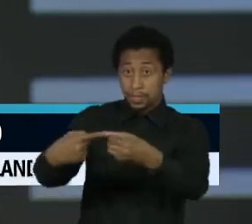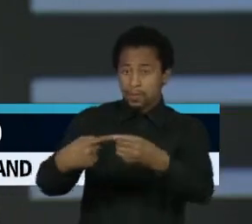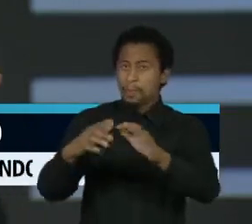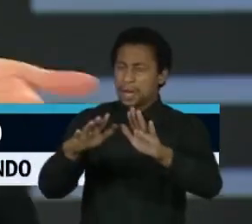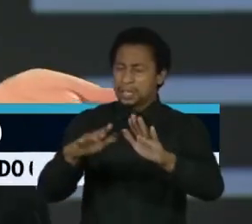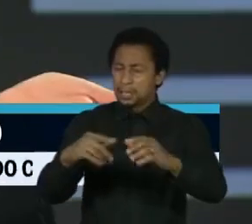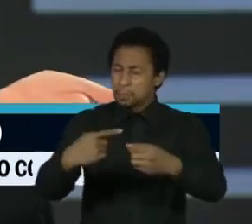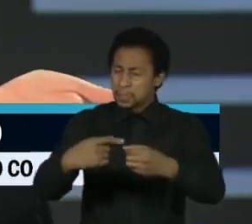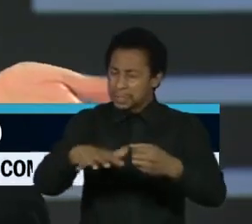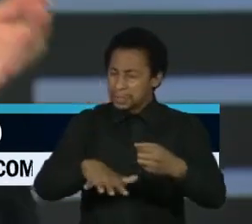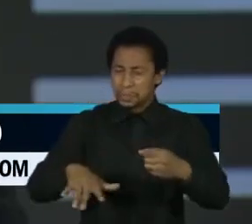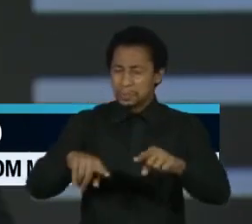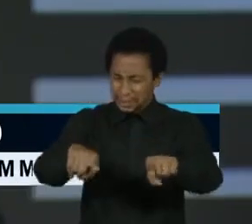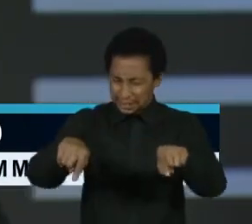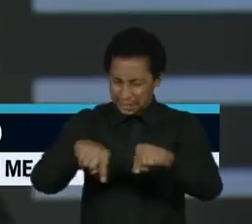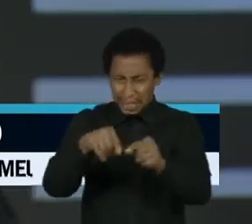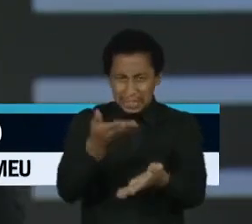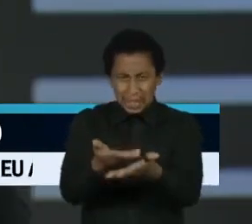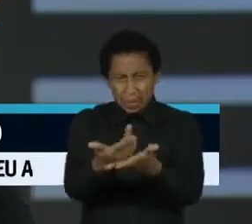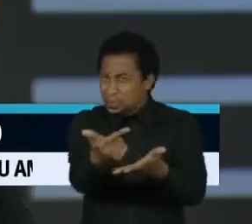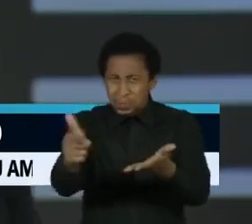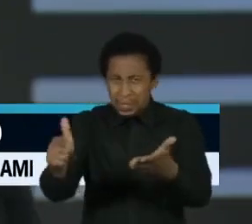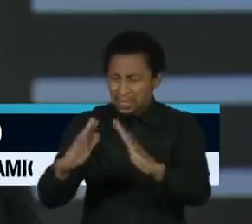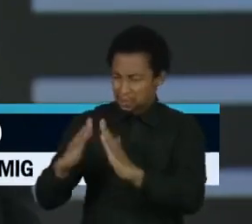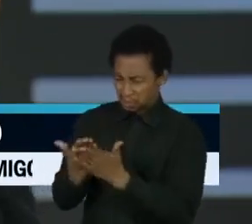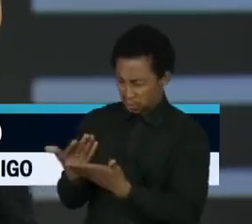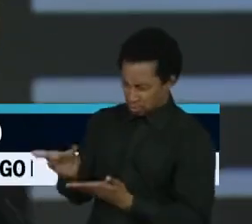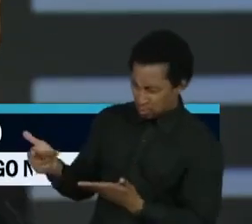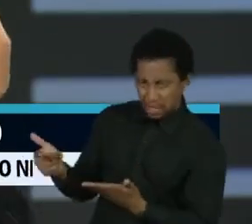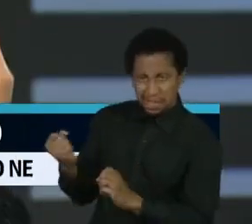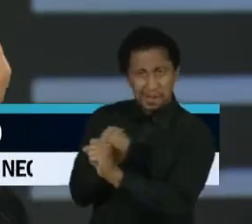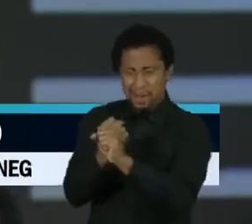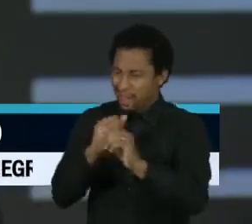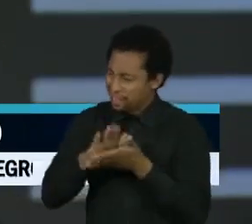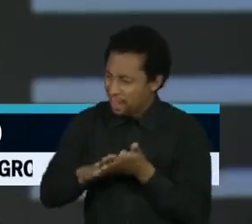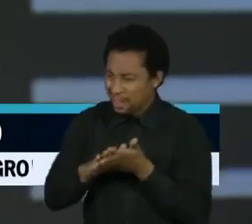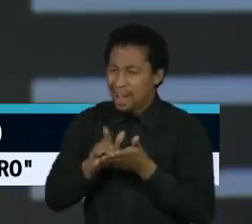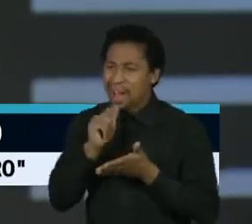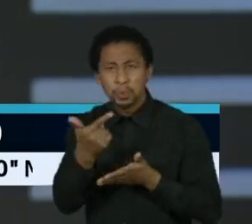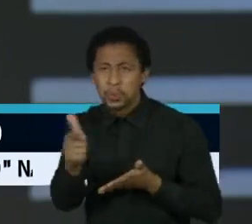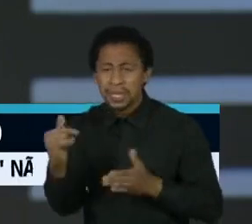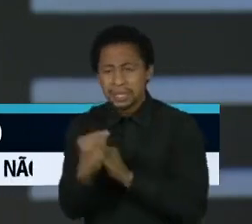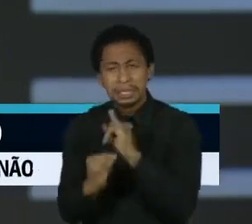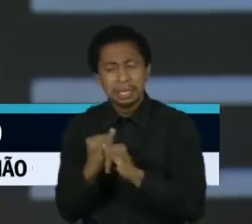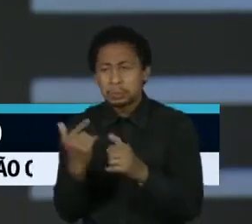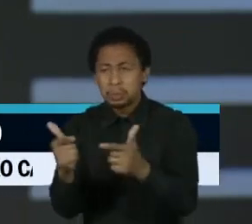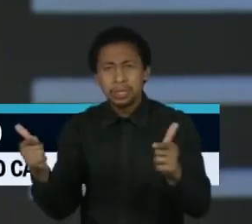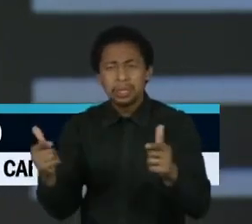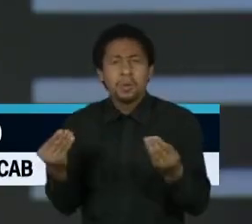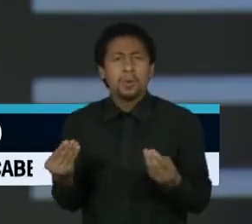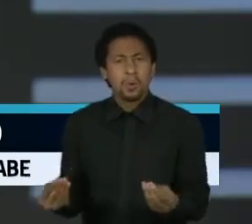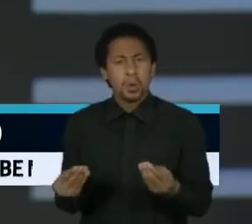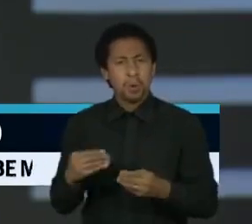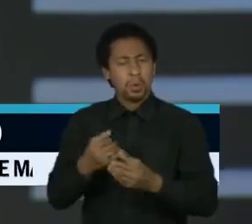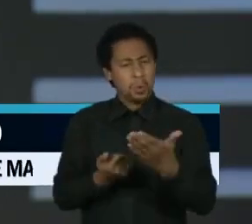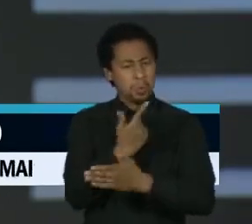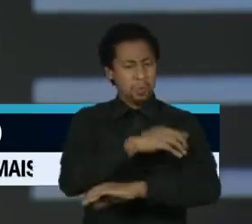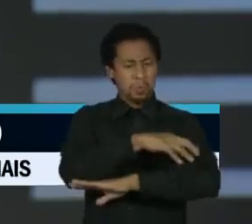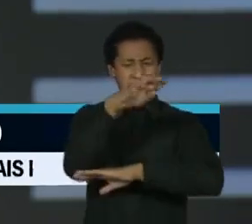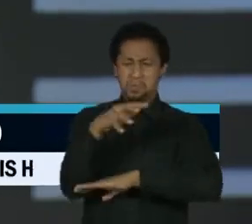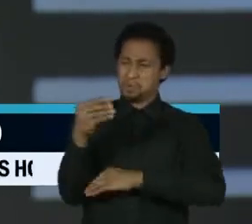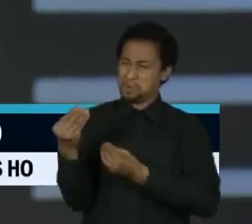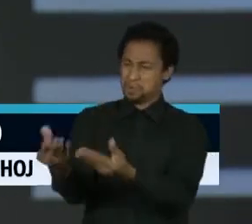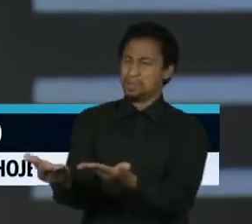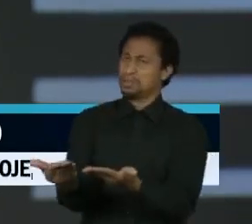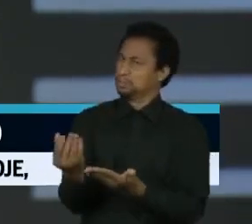que havia um direcionamento claro de recursos para coisas caras e com um apadrinhamento político. E